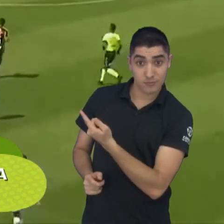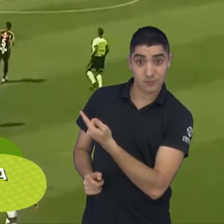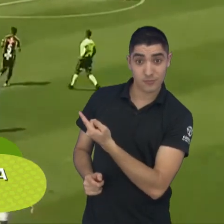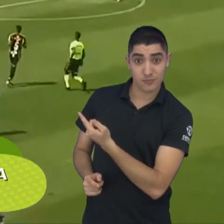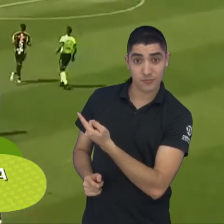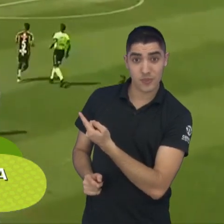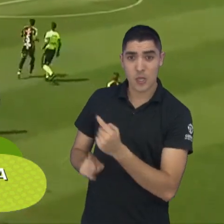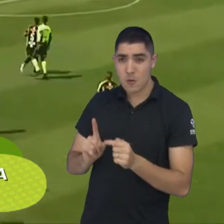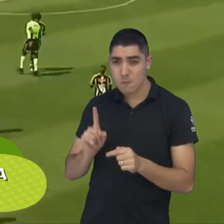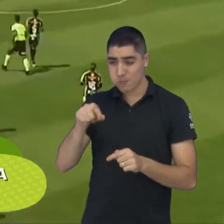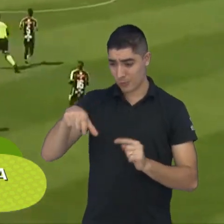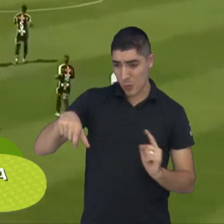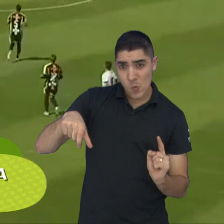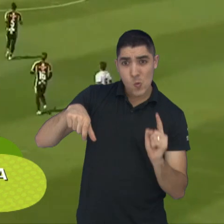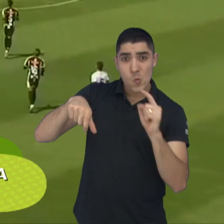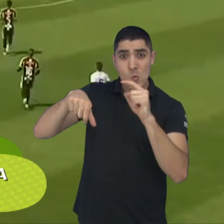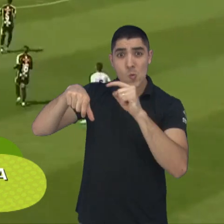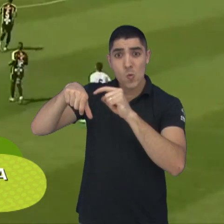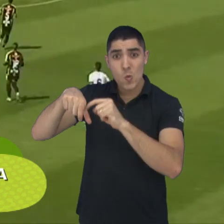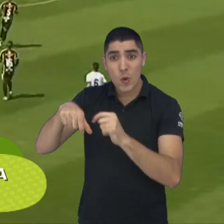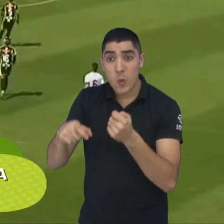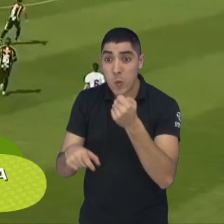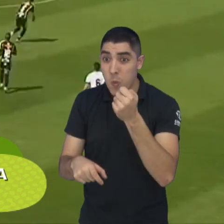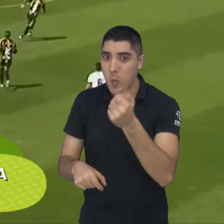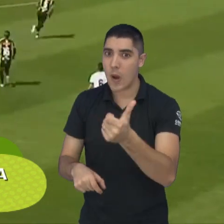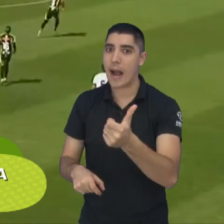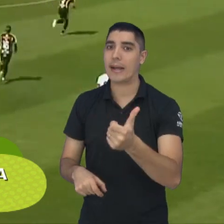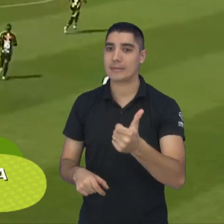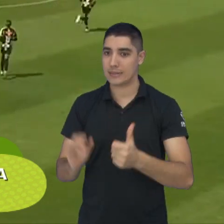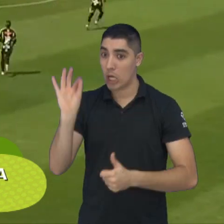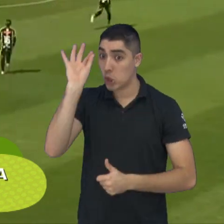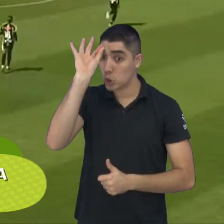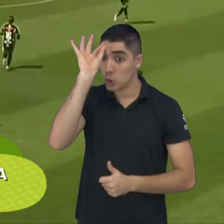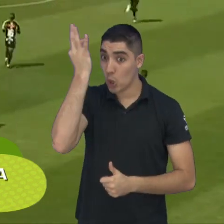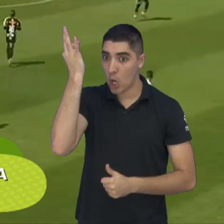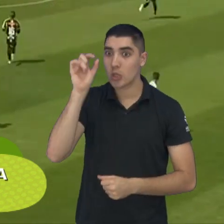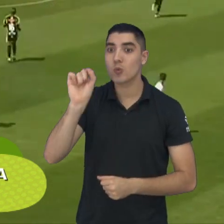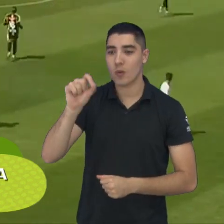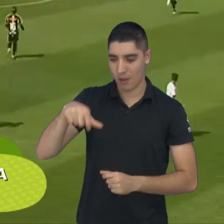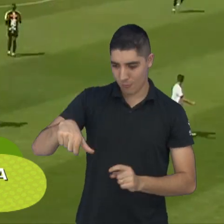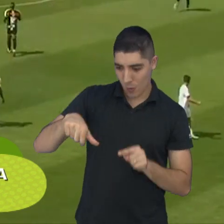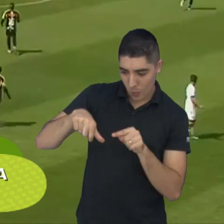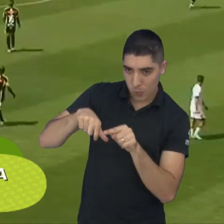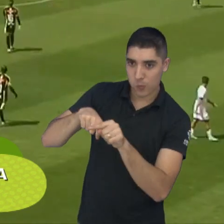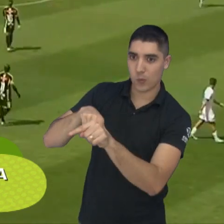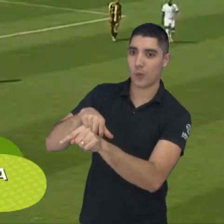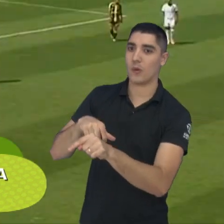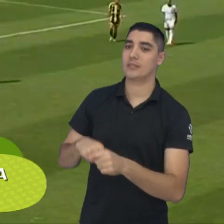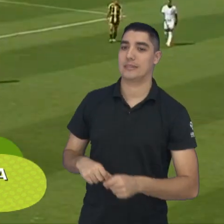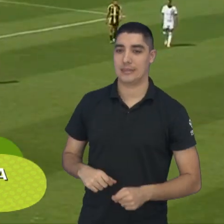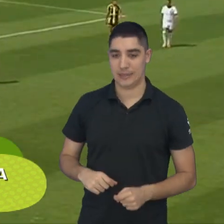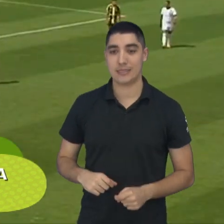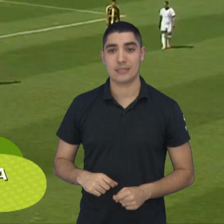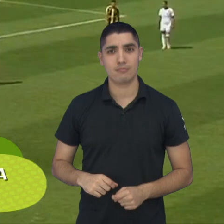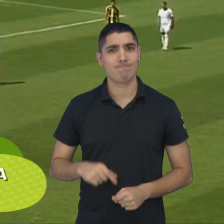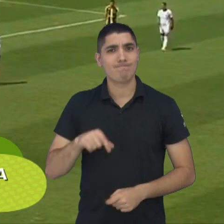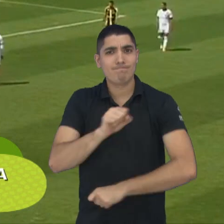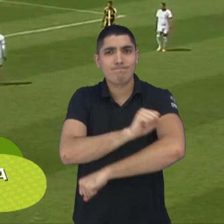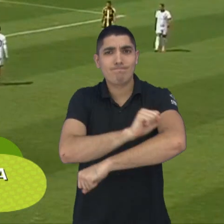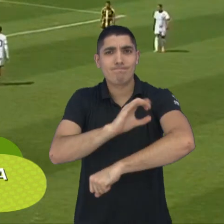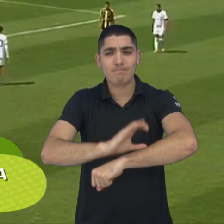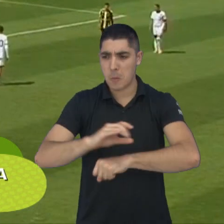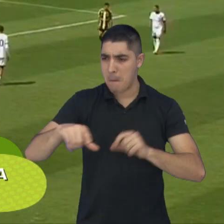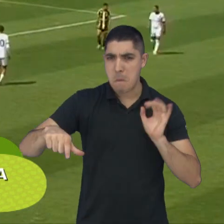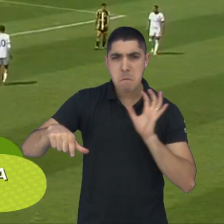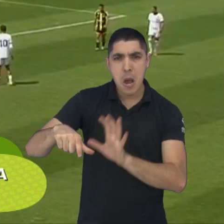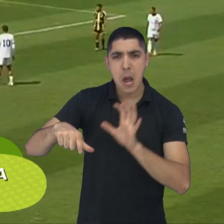de cobertura. Rodrigo já estava batido. Para a sorte do Joseense, a bola saiu em tiro de meta. Só dava São